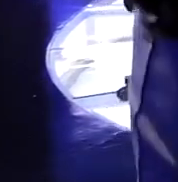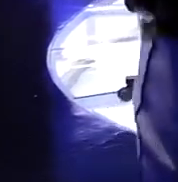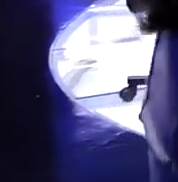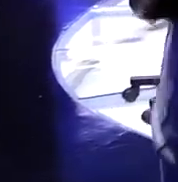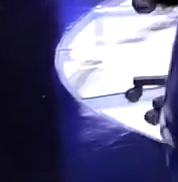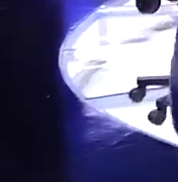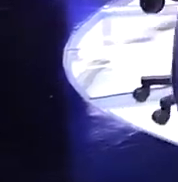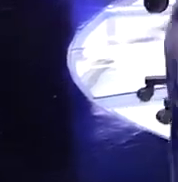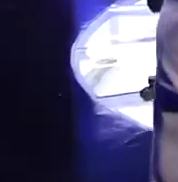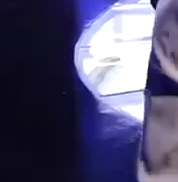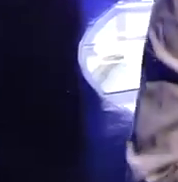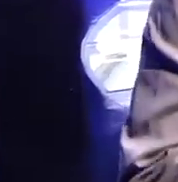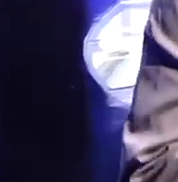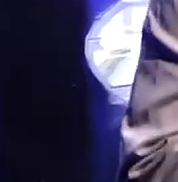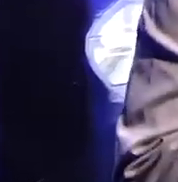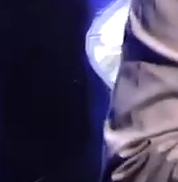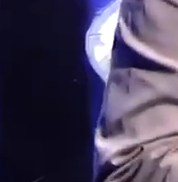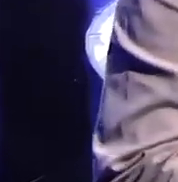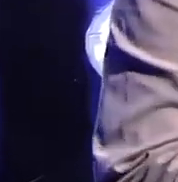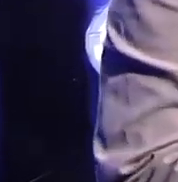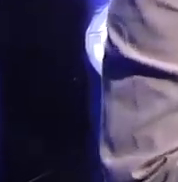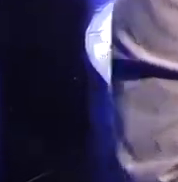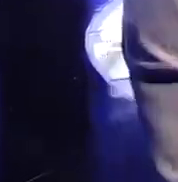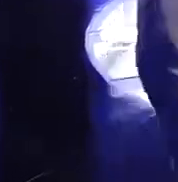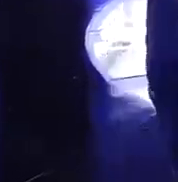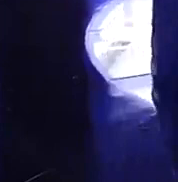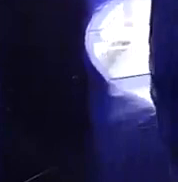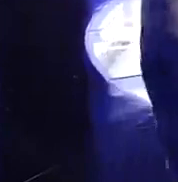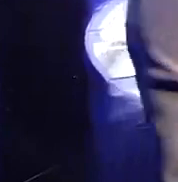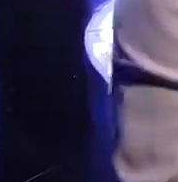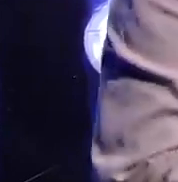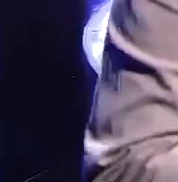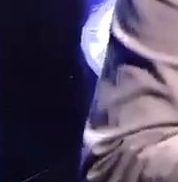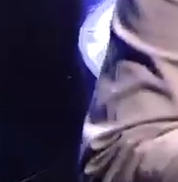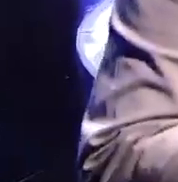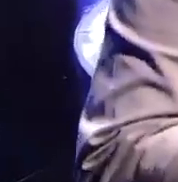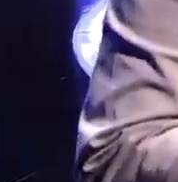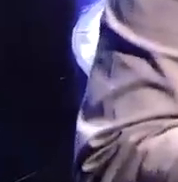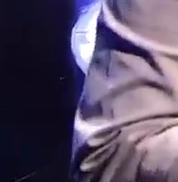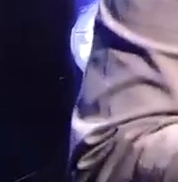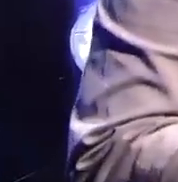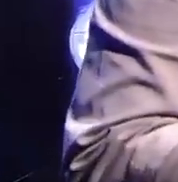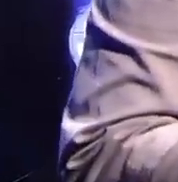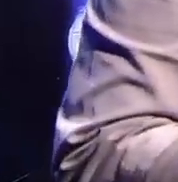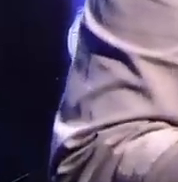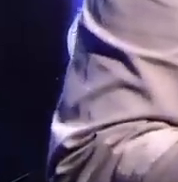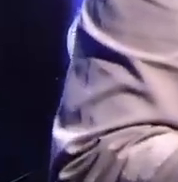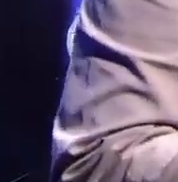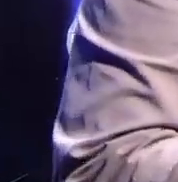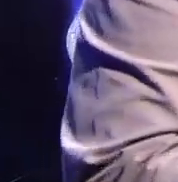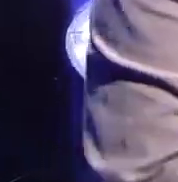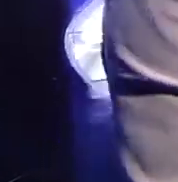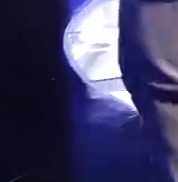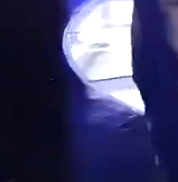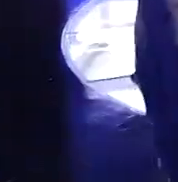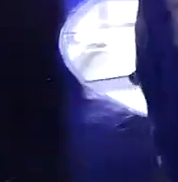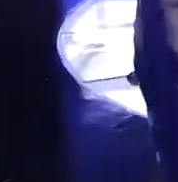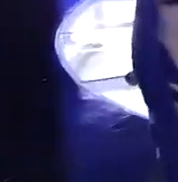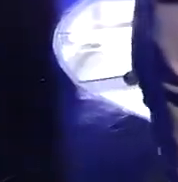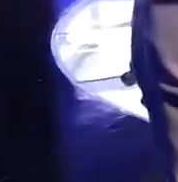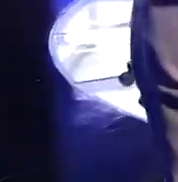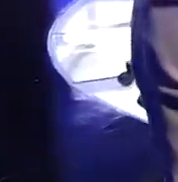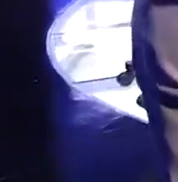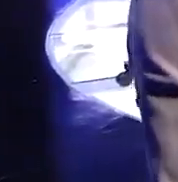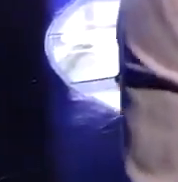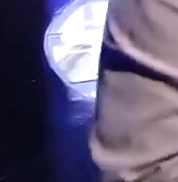a gente está indo agora então para o último bloco do debate. Os candidatos aqui vão voltar a fazer perguntas um para o outro, vão ver o que a gente